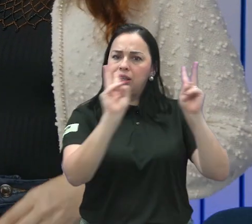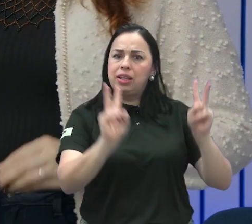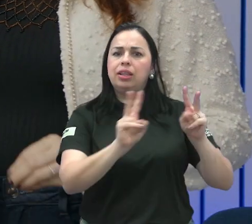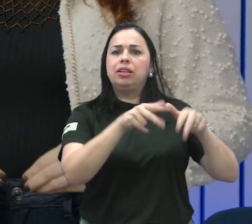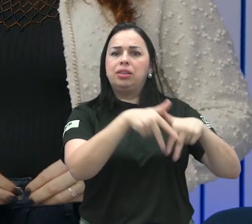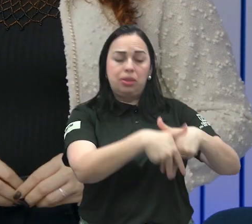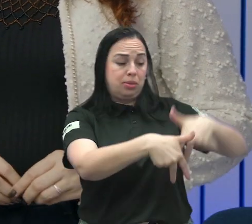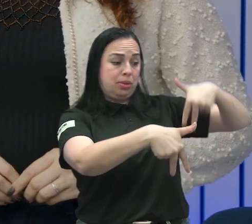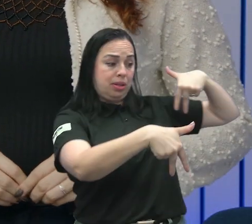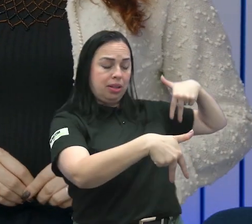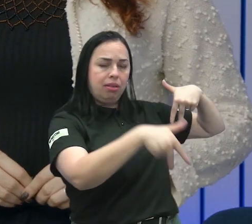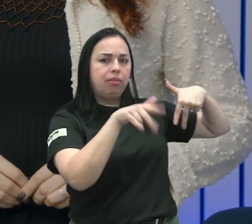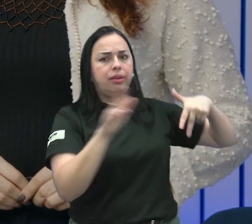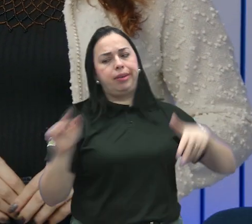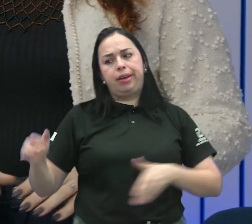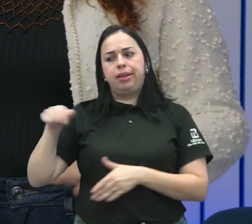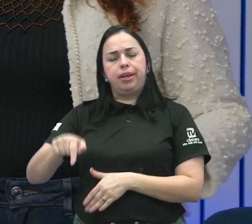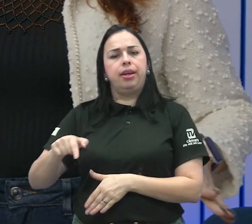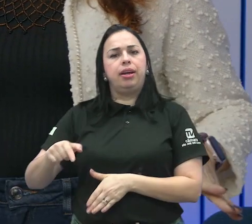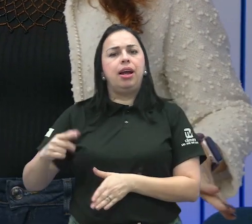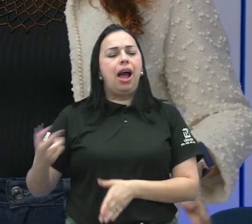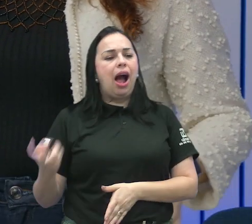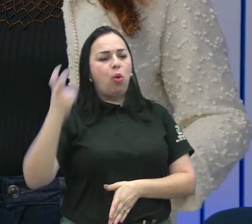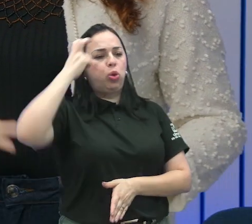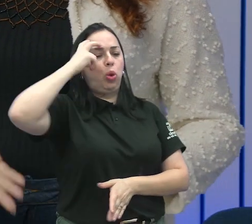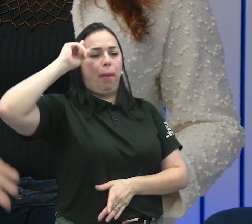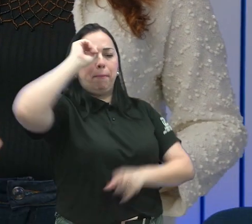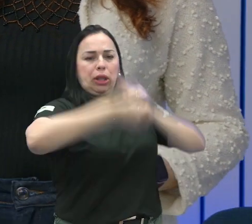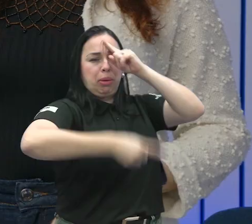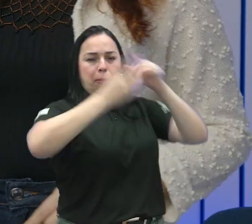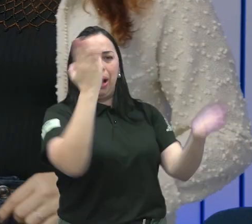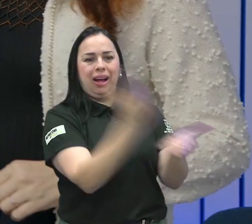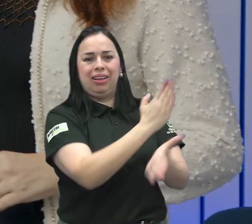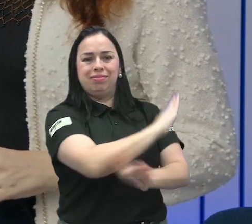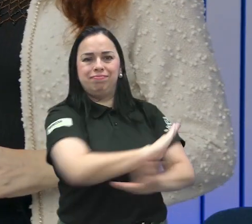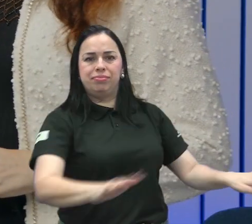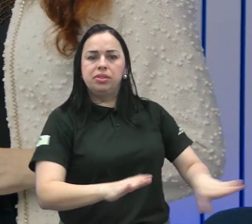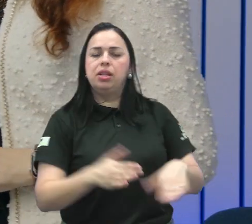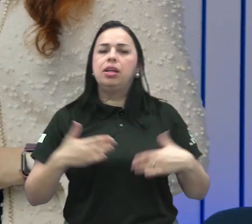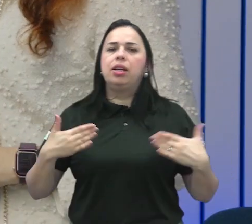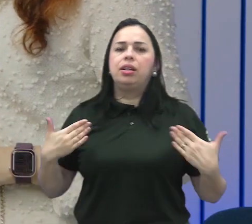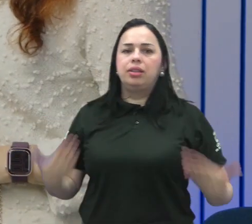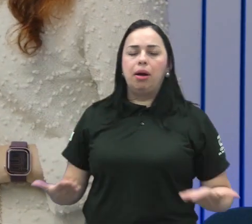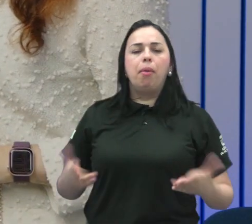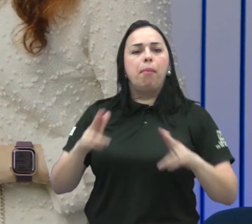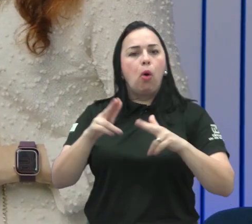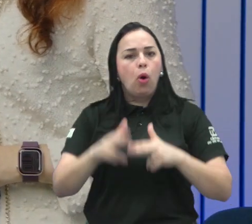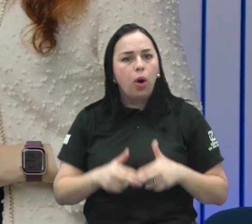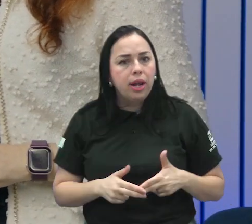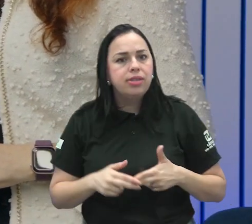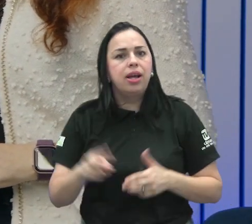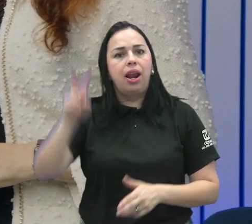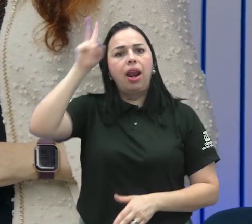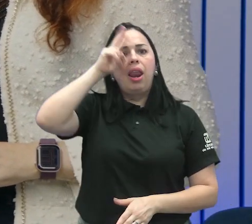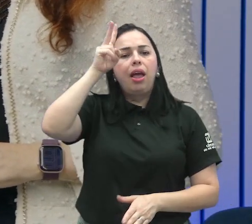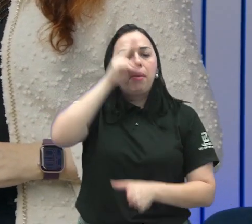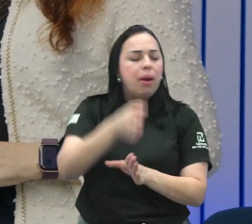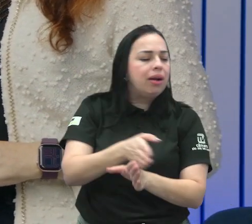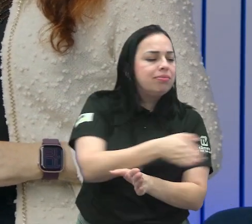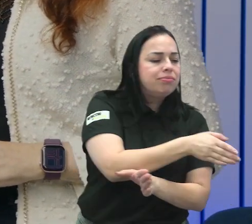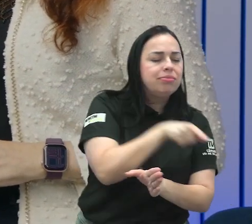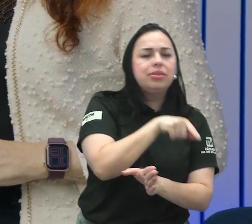resgate das heranças culturais e ancestrais que foram apagadas com a colonização. Exatamente, Érica. O conceito